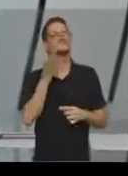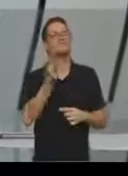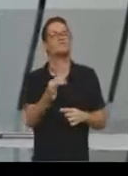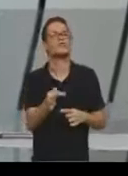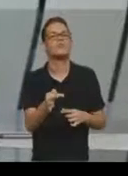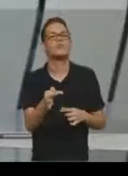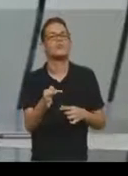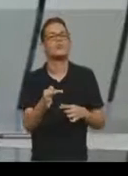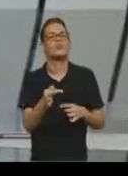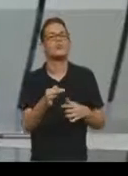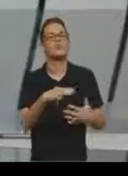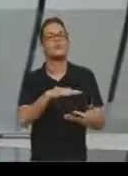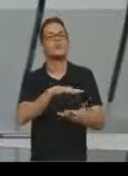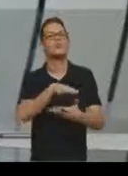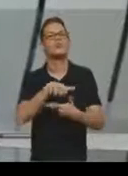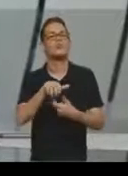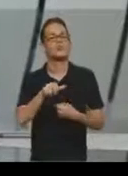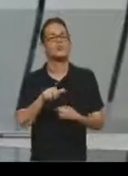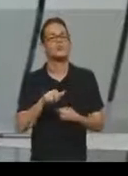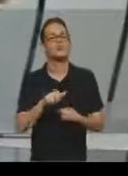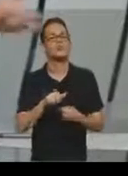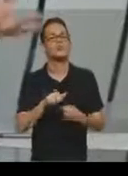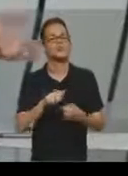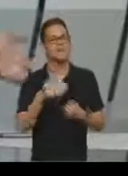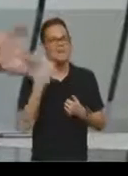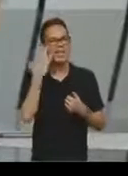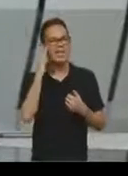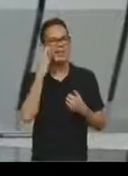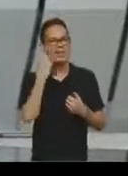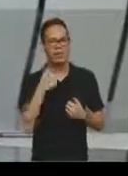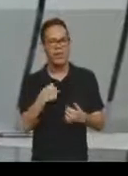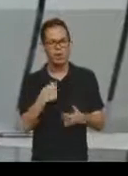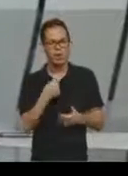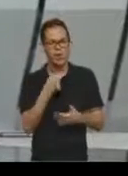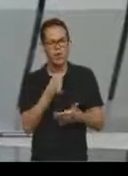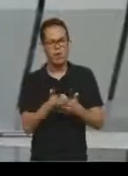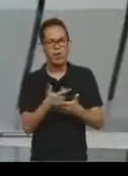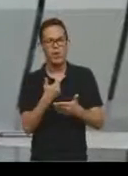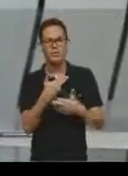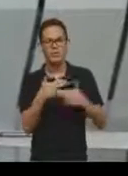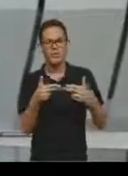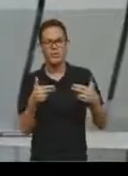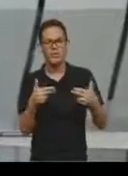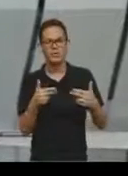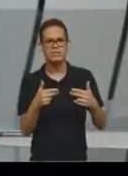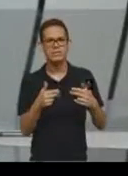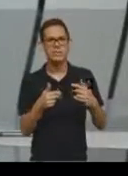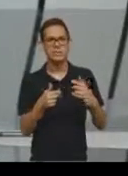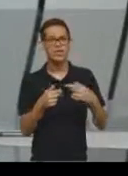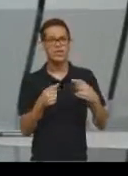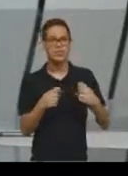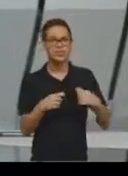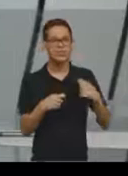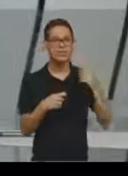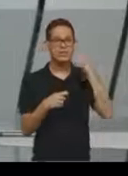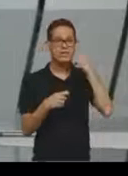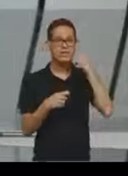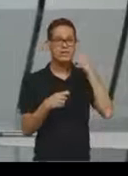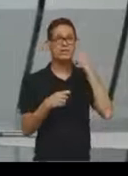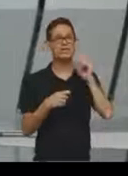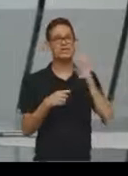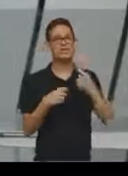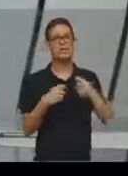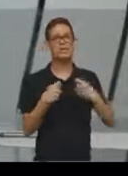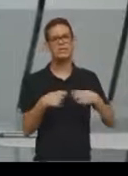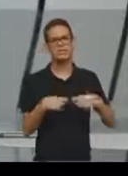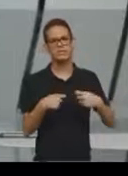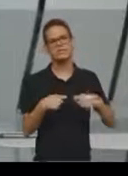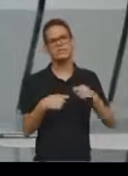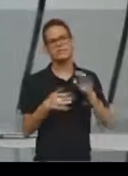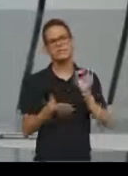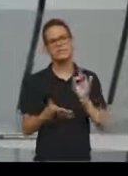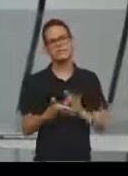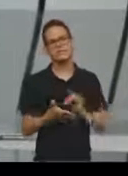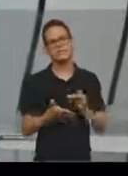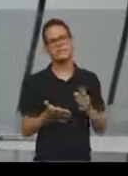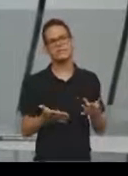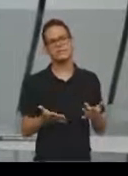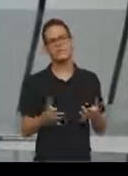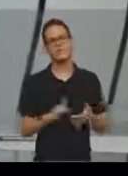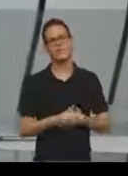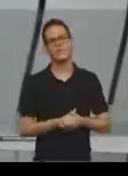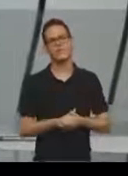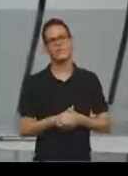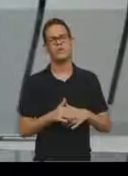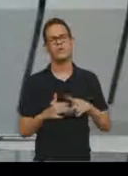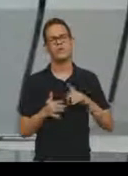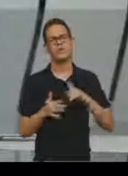localmente e agir globalmente, né? Pensar globalmente, desculpe, e agir localmente. Eu já não estou fazendo isso. Então, é muito